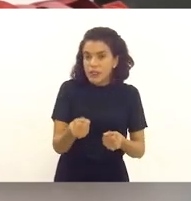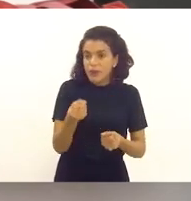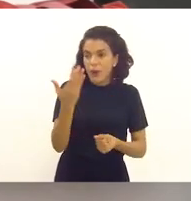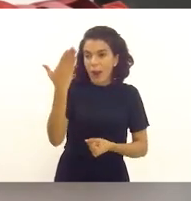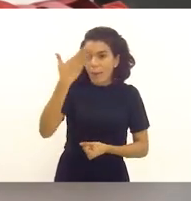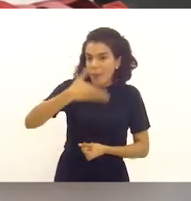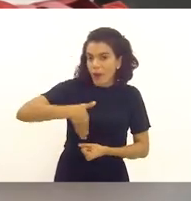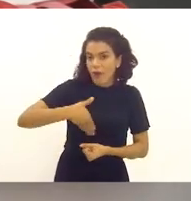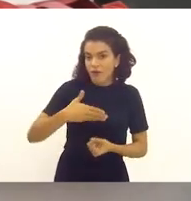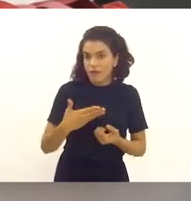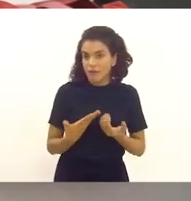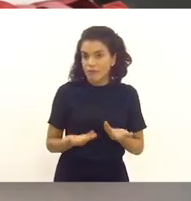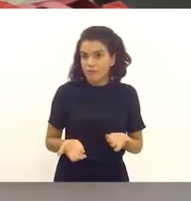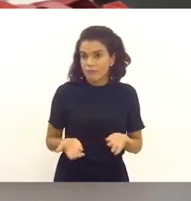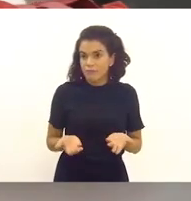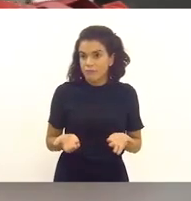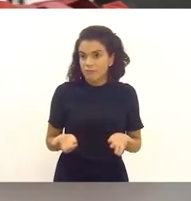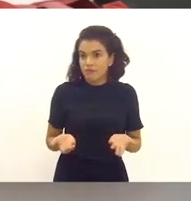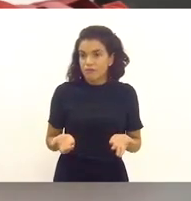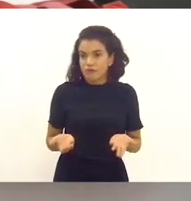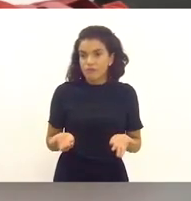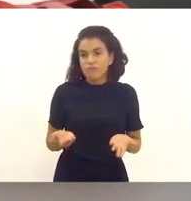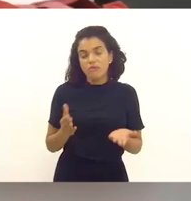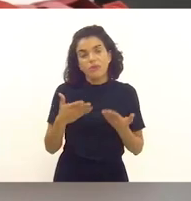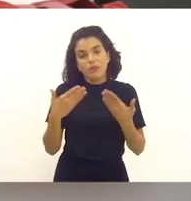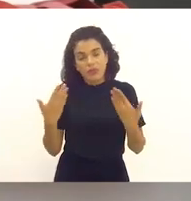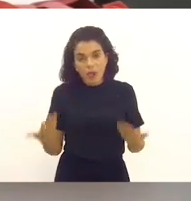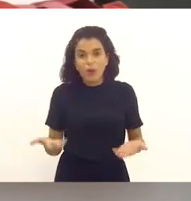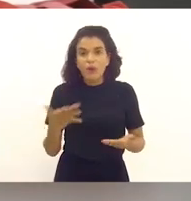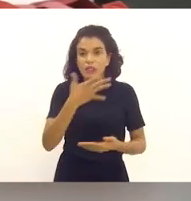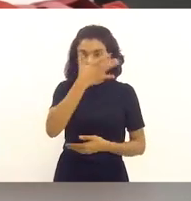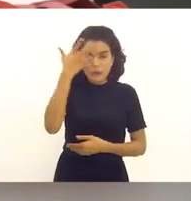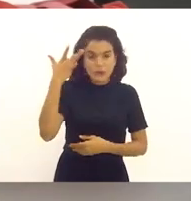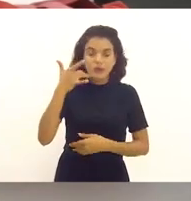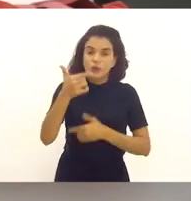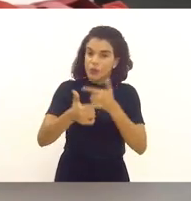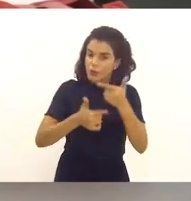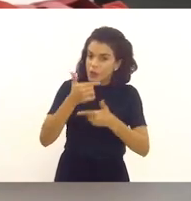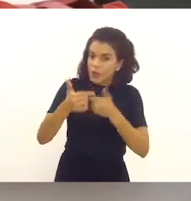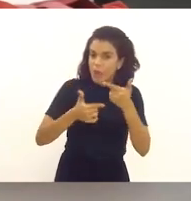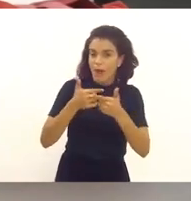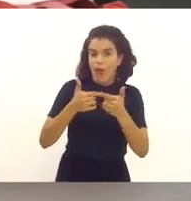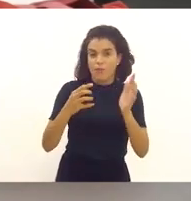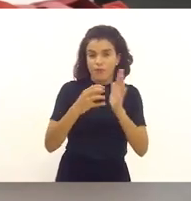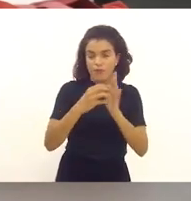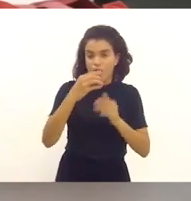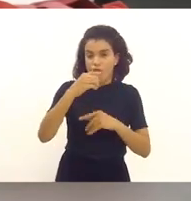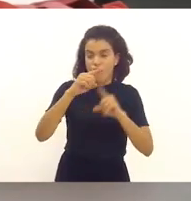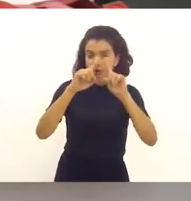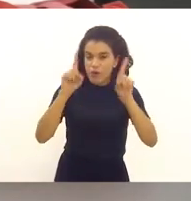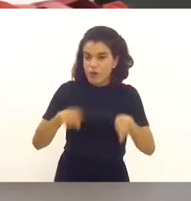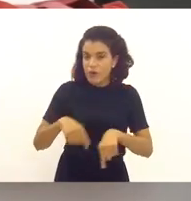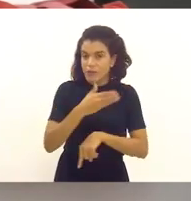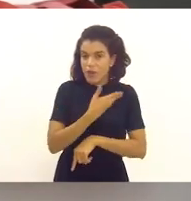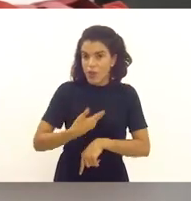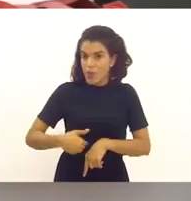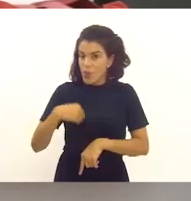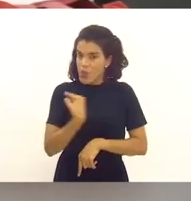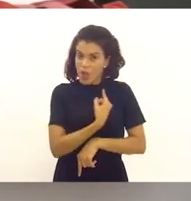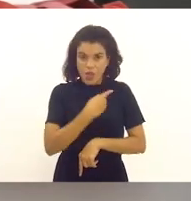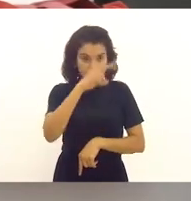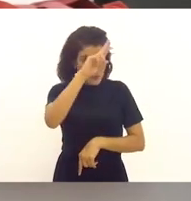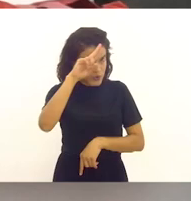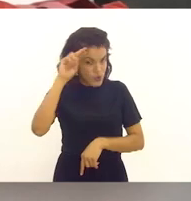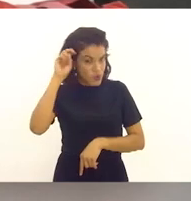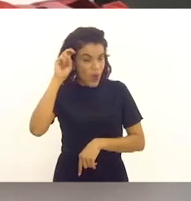juntar as provas né então assim as pessoas no serviço público vocês enquanto autoridades nós somos usuárias